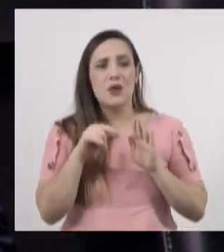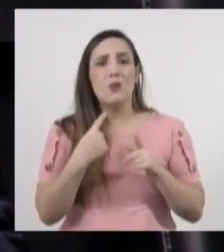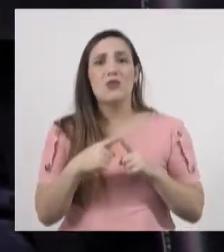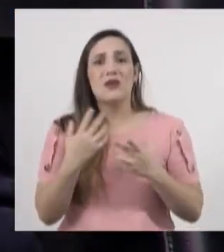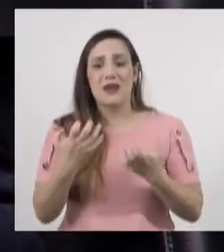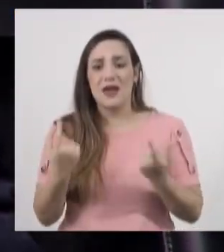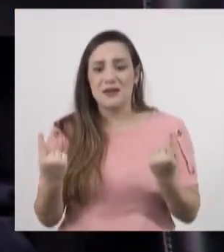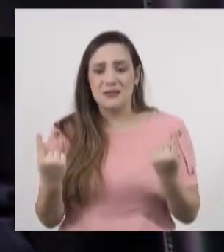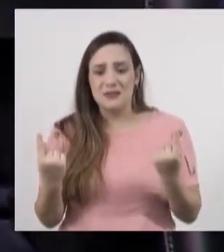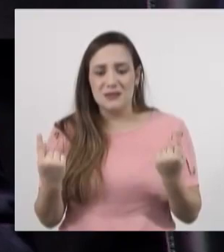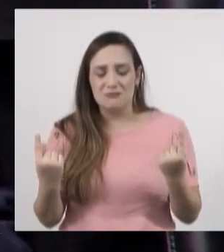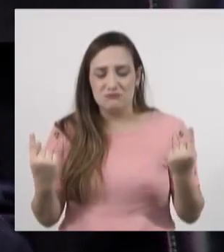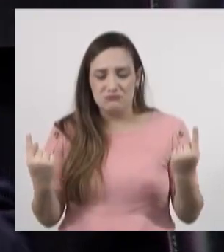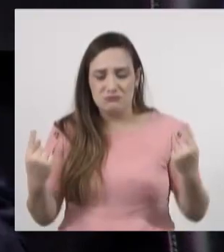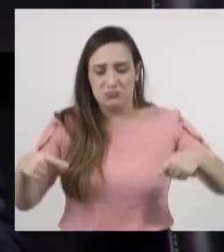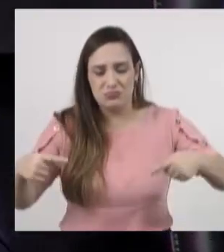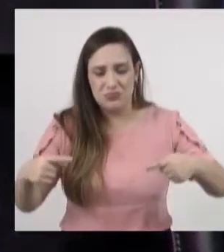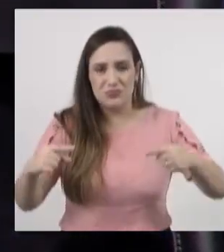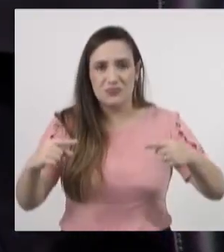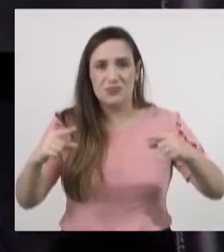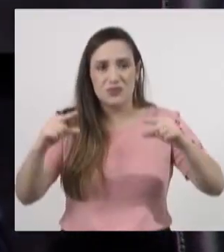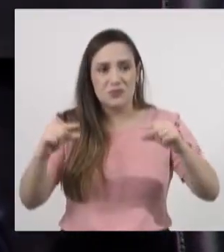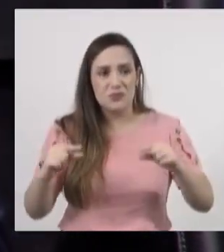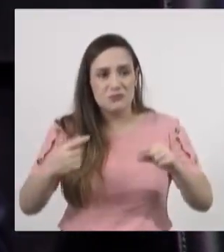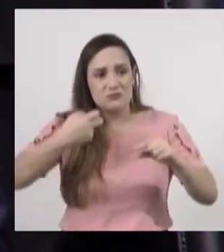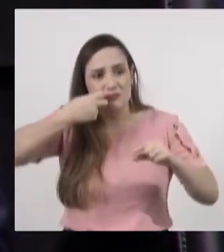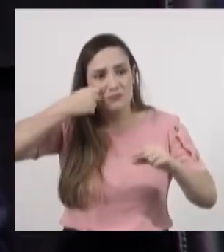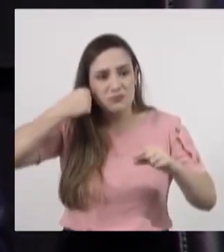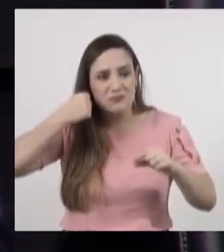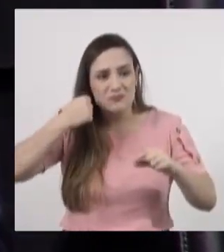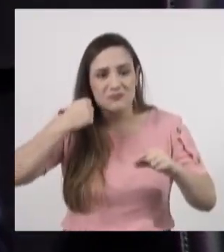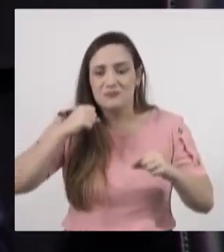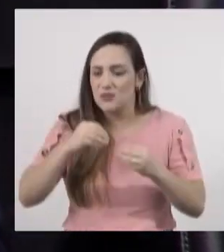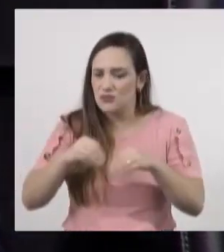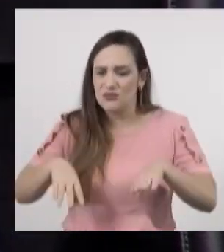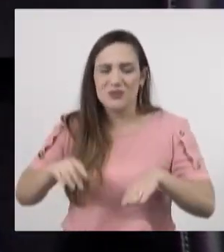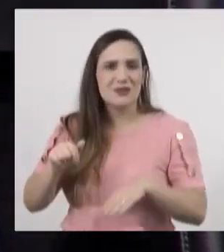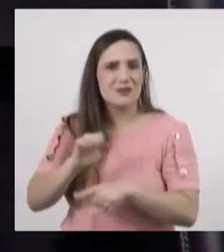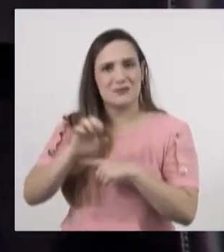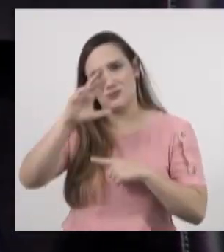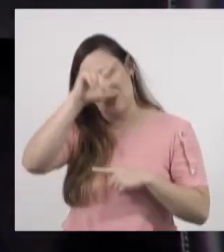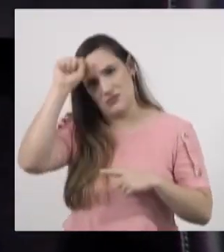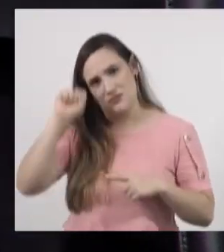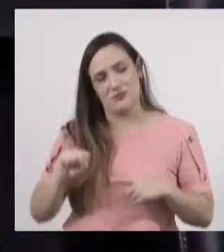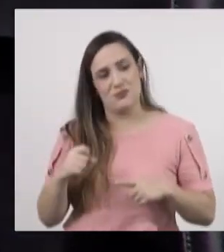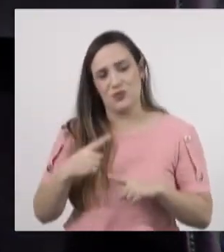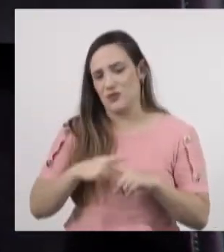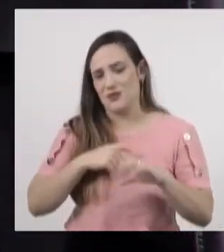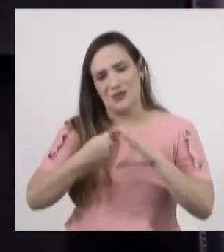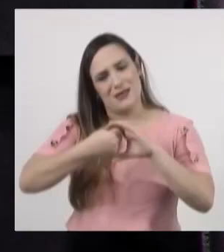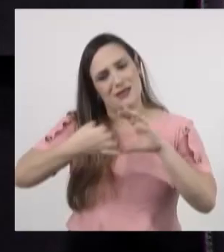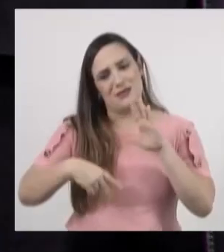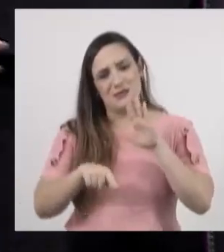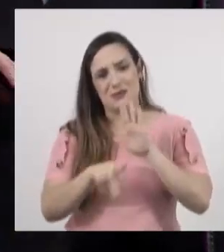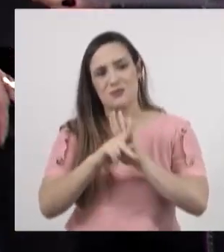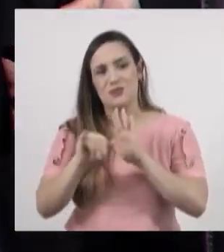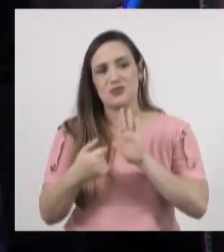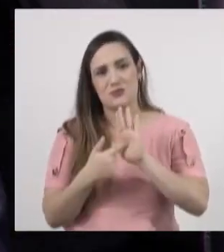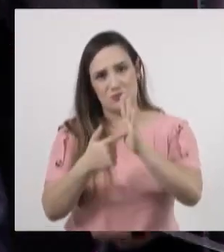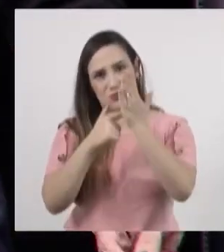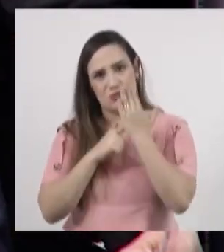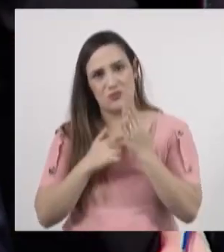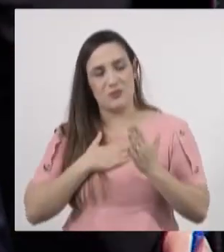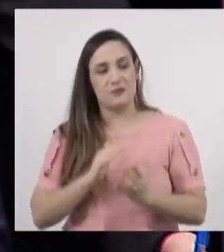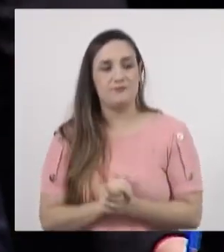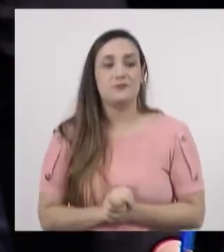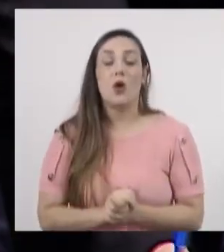competitividade e que visam impactar em redução de arrecadação, eles sobrecaem no Estado de Mato Grosso do Sul pelas características que nós temos aqui. Nós temos